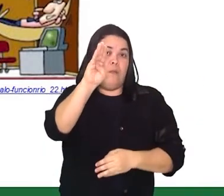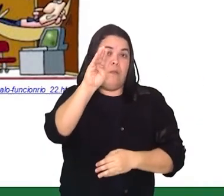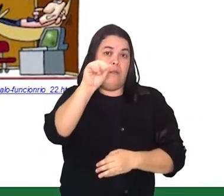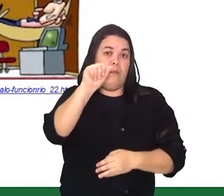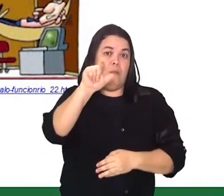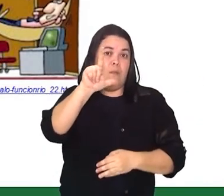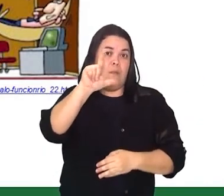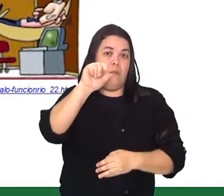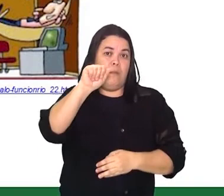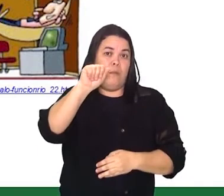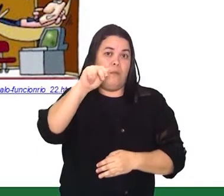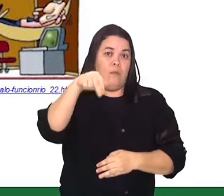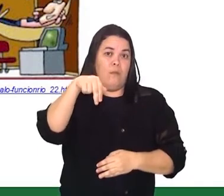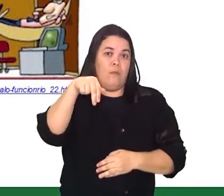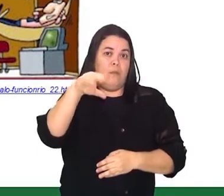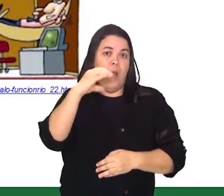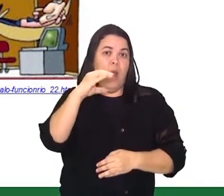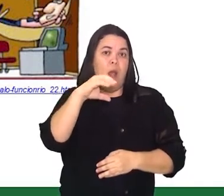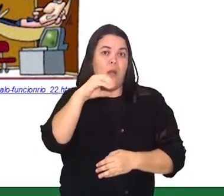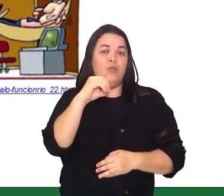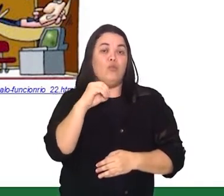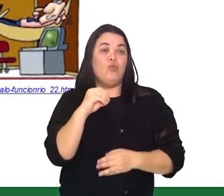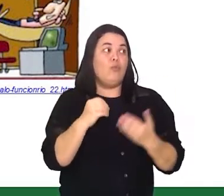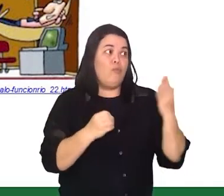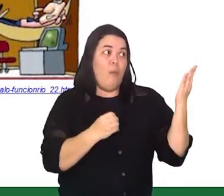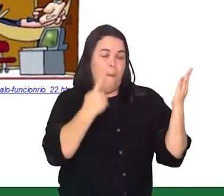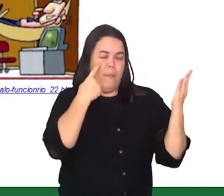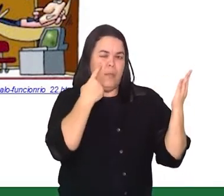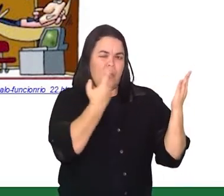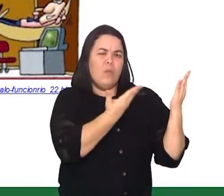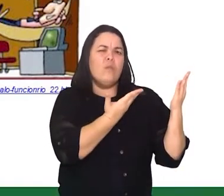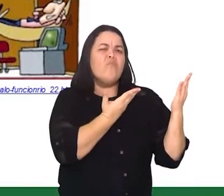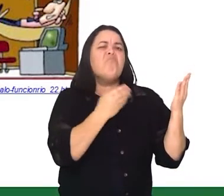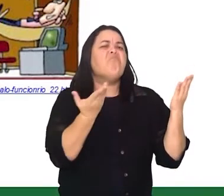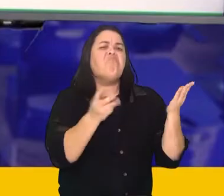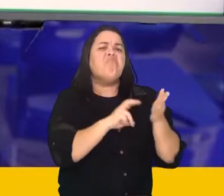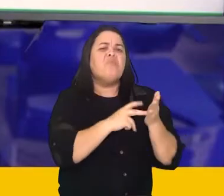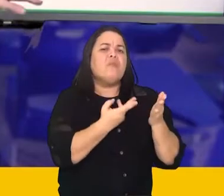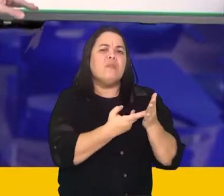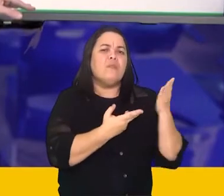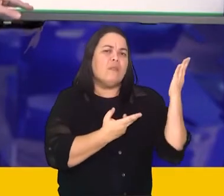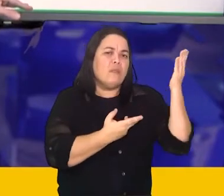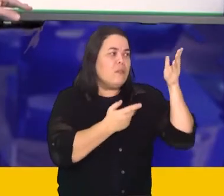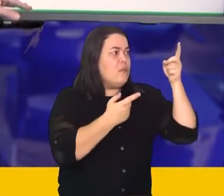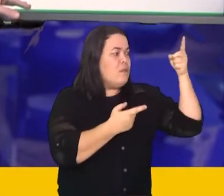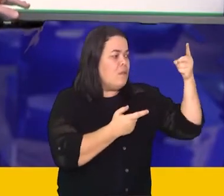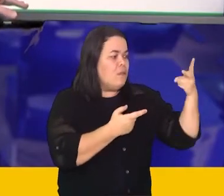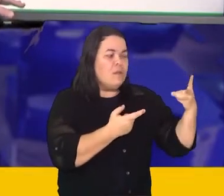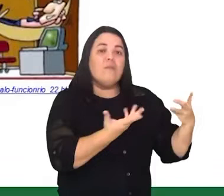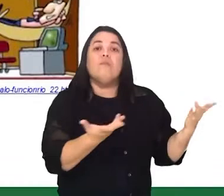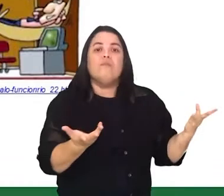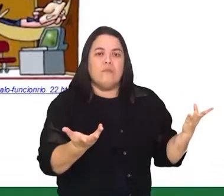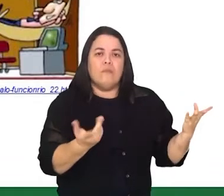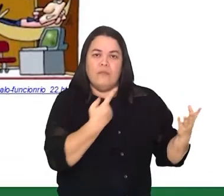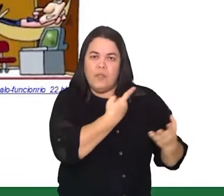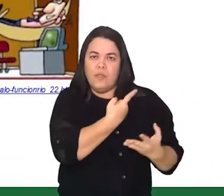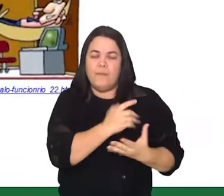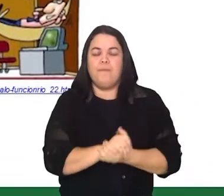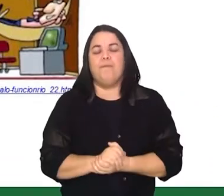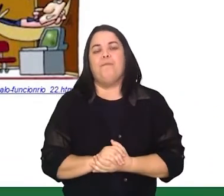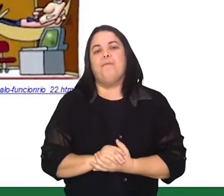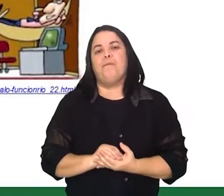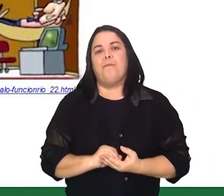percebam os usos dessa palavra, os sentidos que ela terá nas situações apresentadas, ok? Então